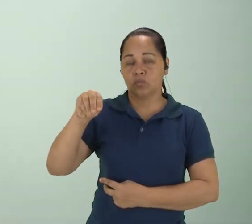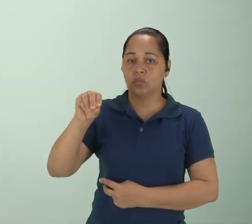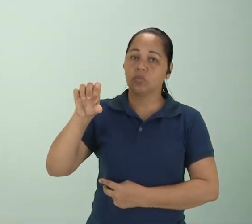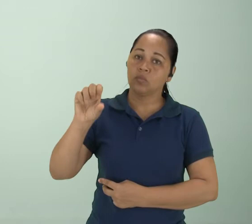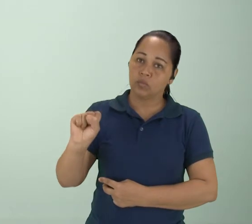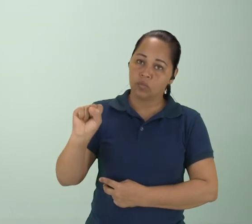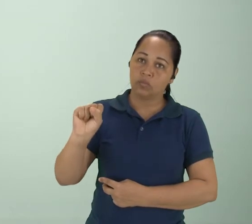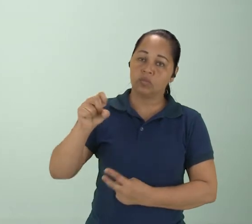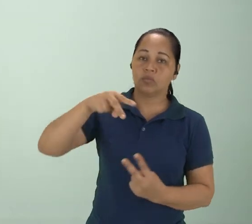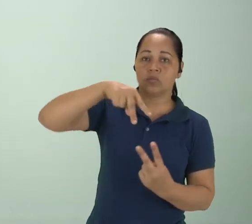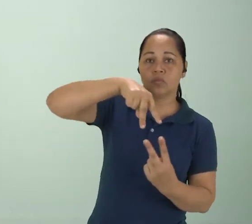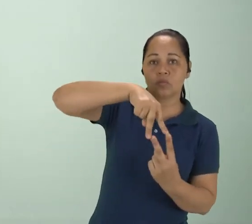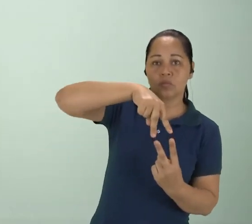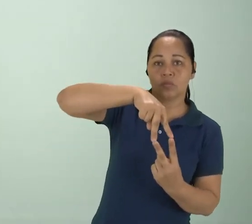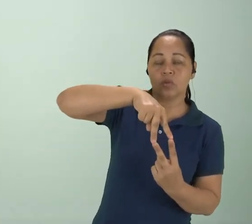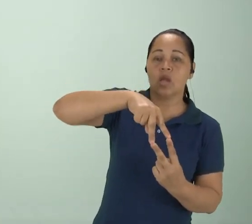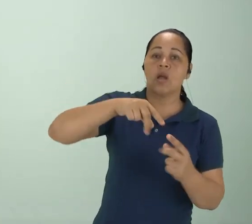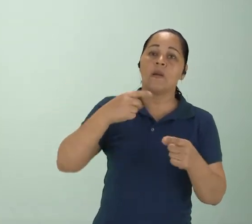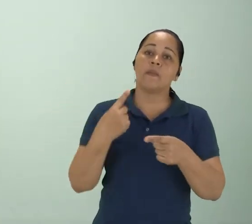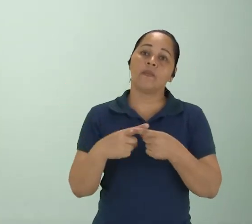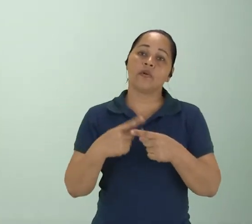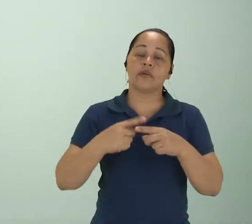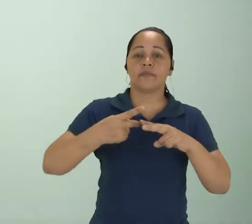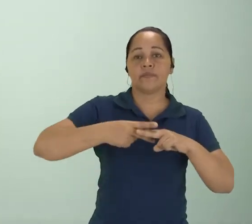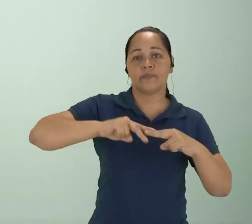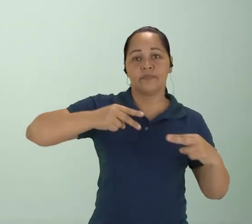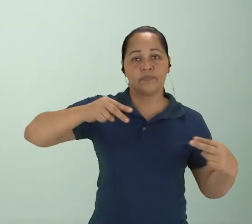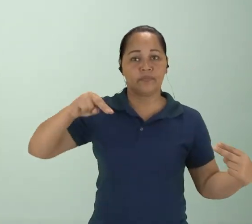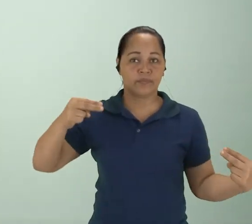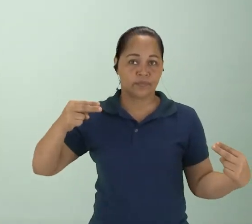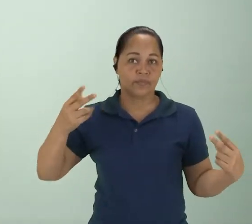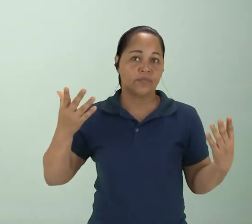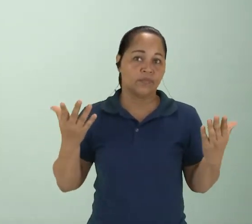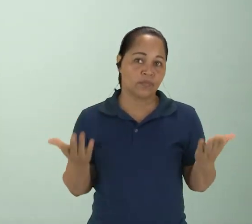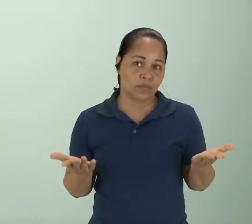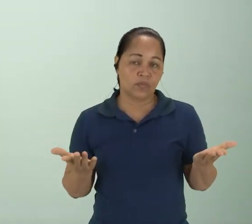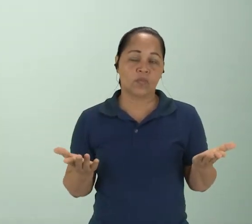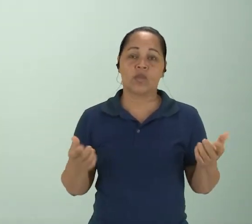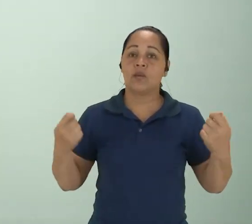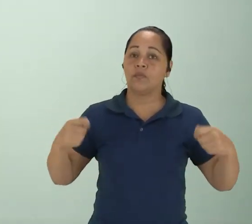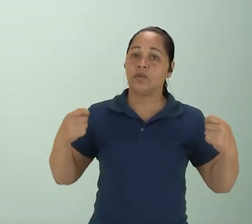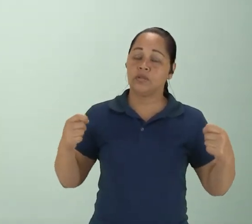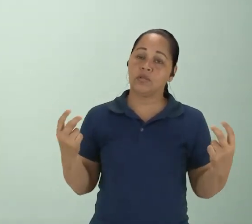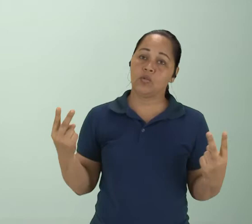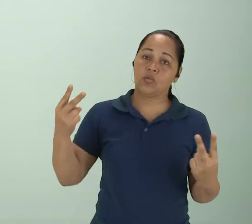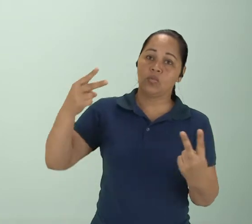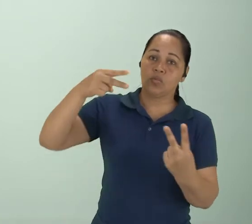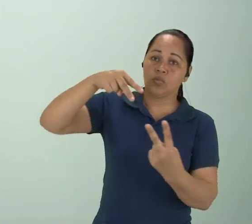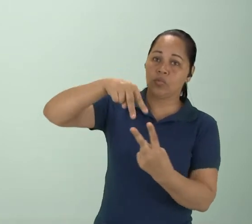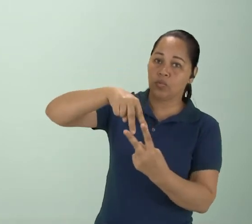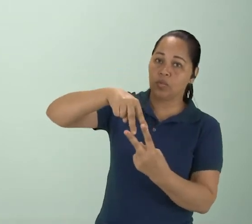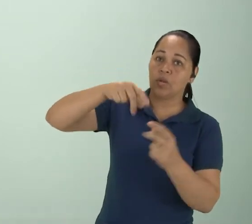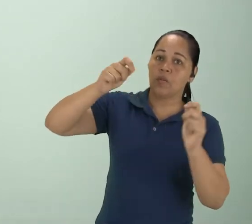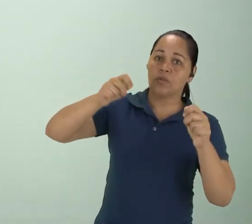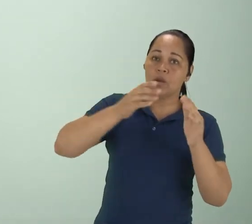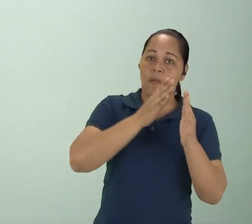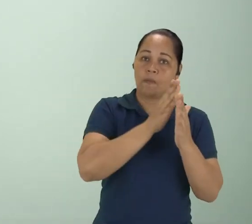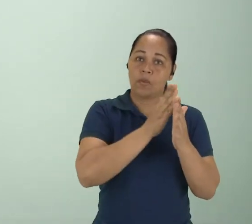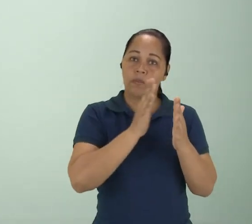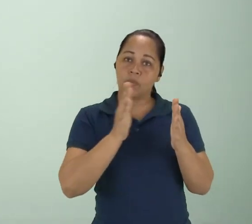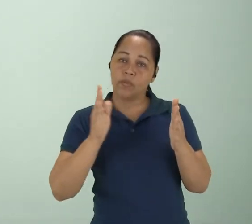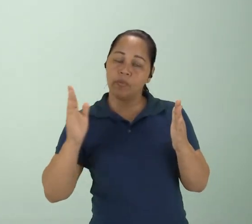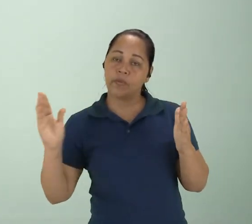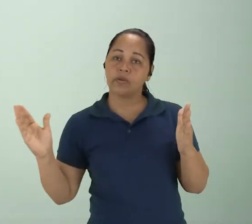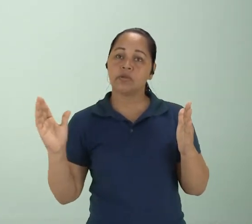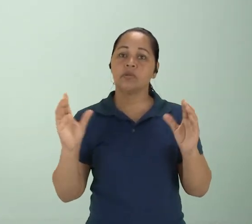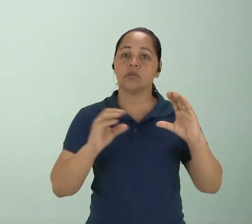se organizar, o DNA são fileiras enormes, então eu preciso condensar ele para eu poder dividir, ficar mais fácil